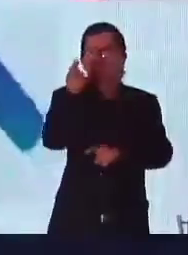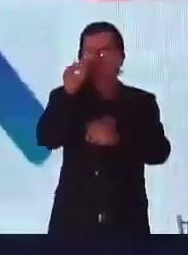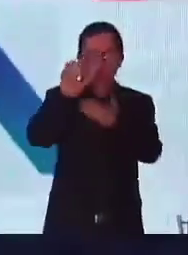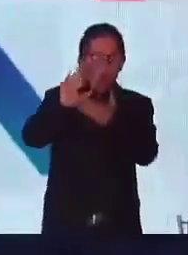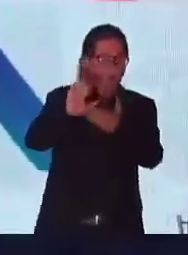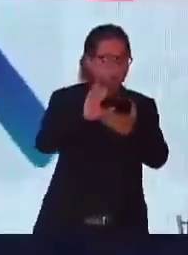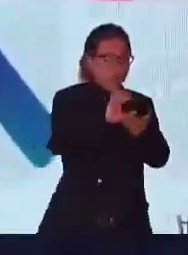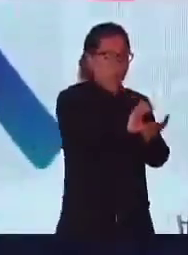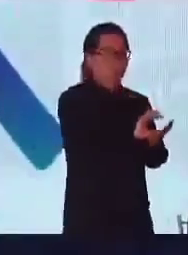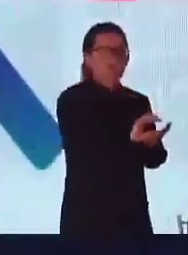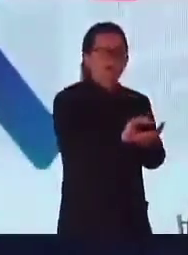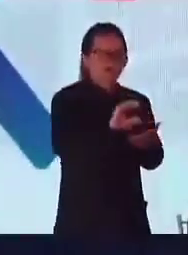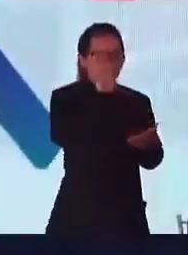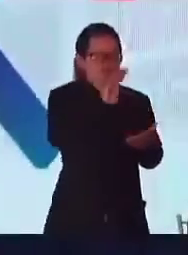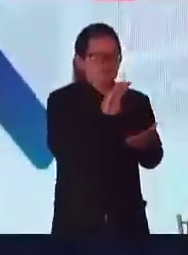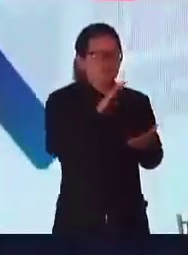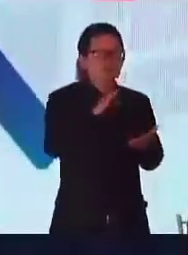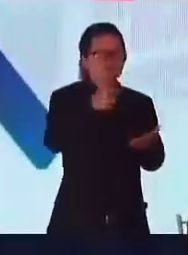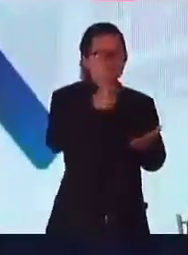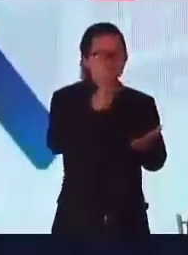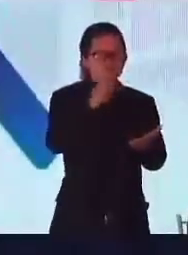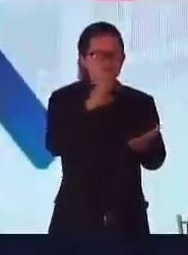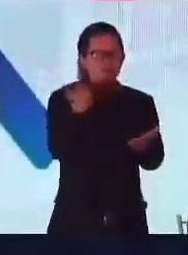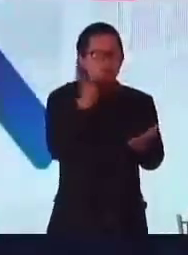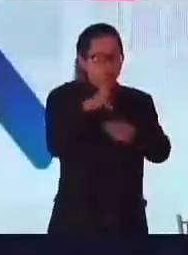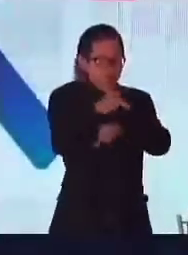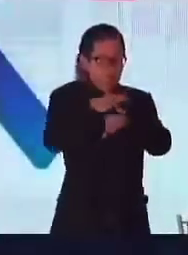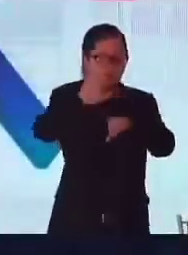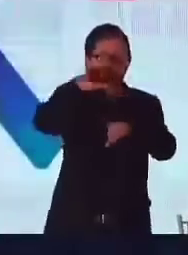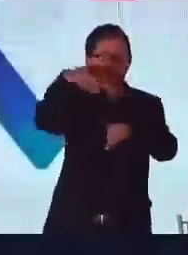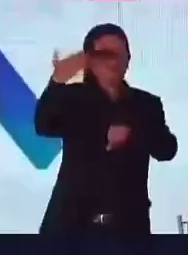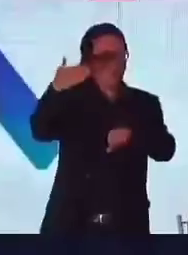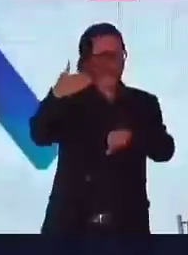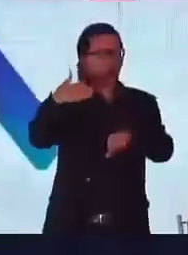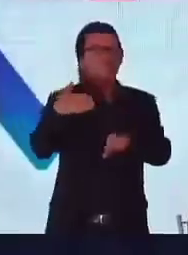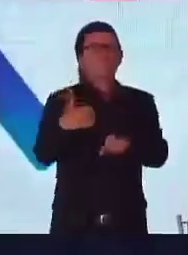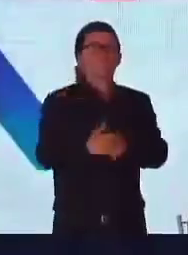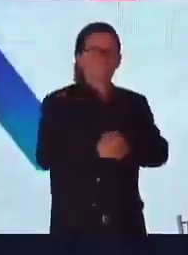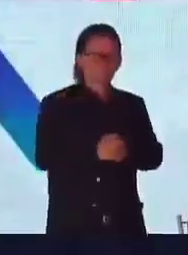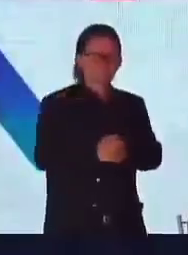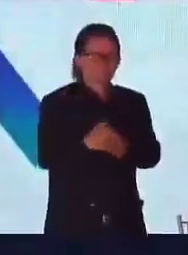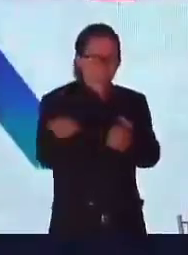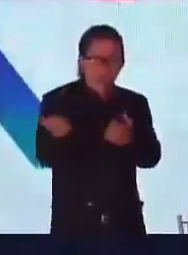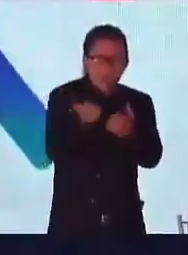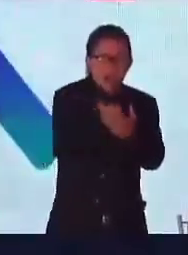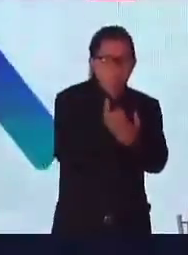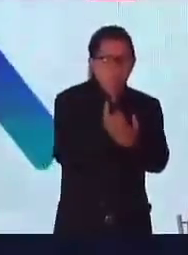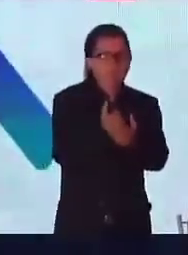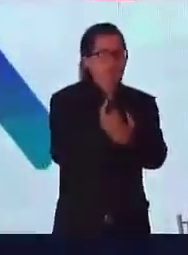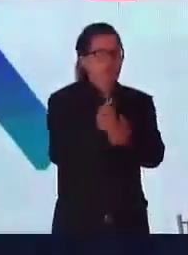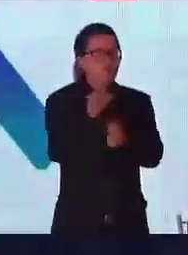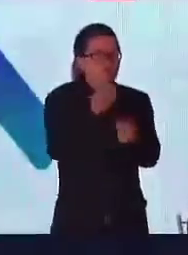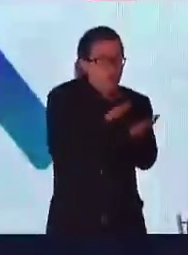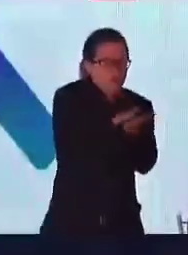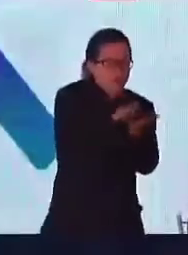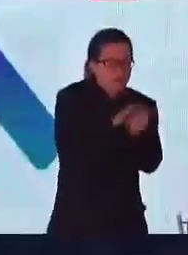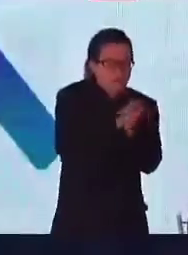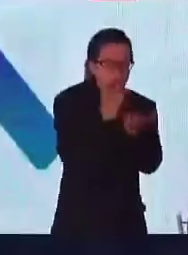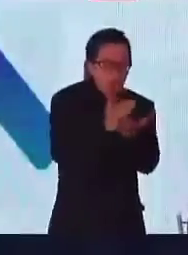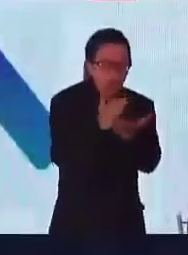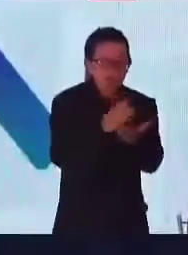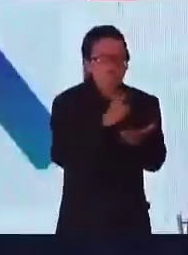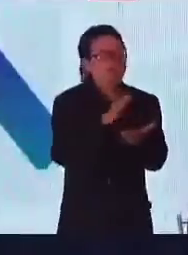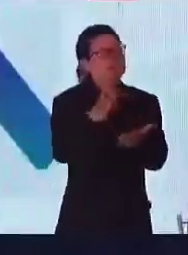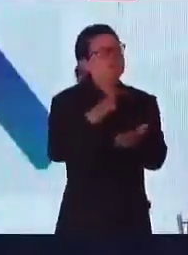desses 150, 75 destinos internacionais. Apoiar a produção científica e a edição de livros. Mais ou menos